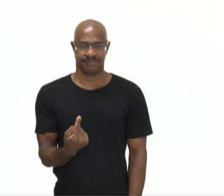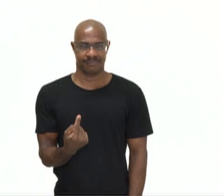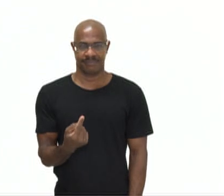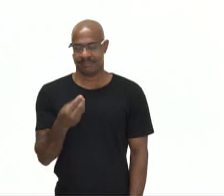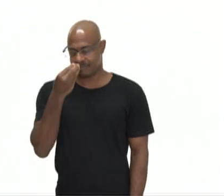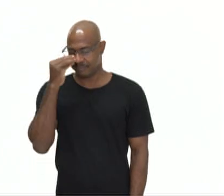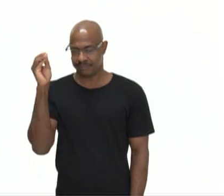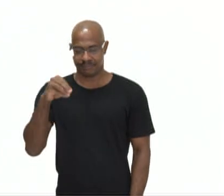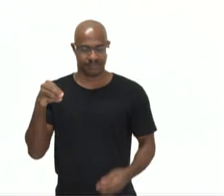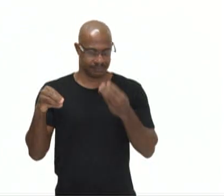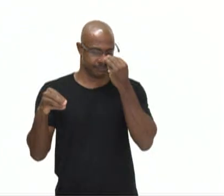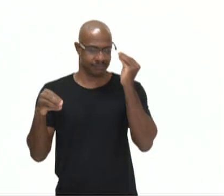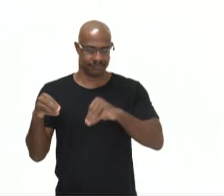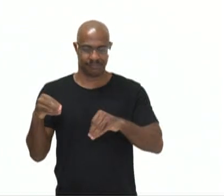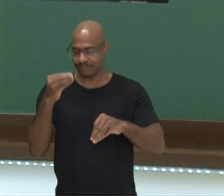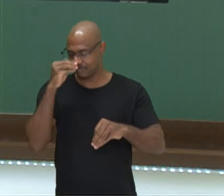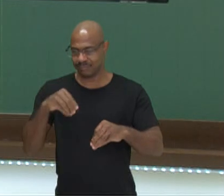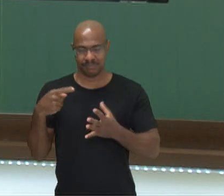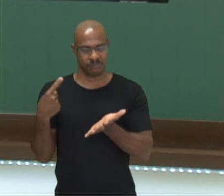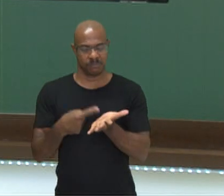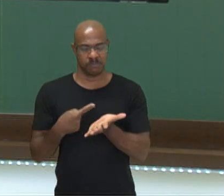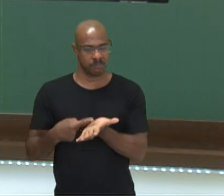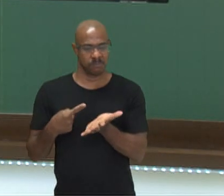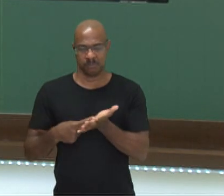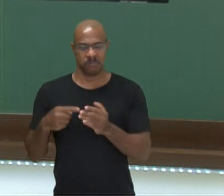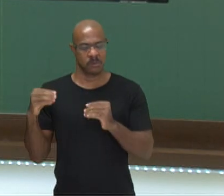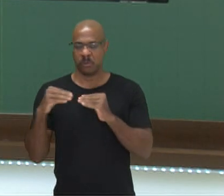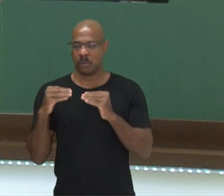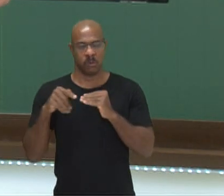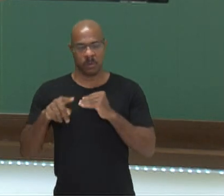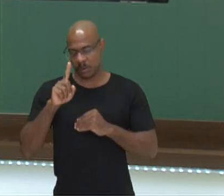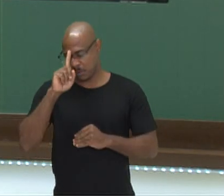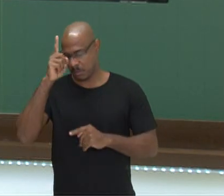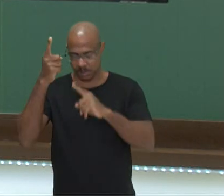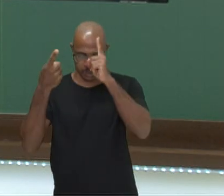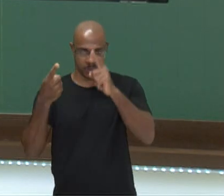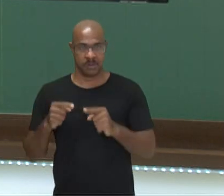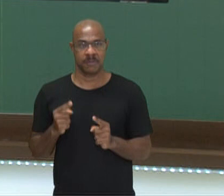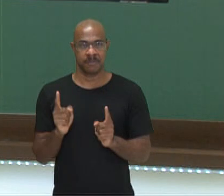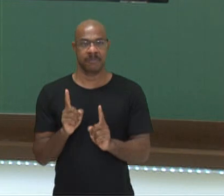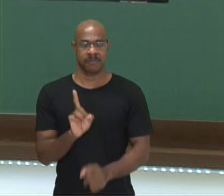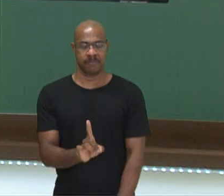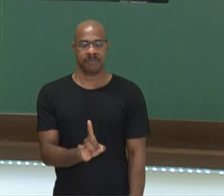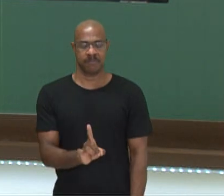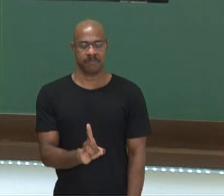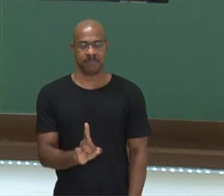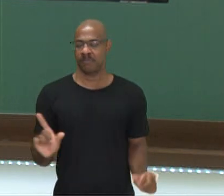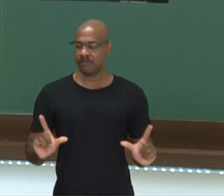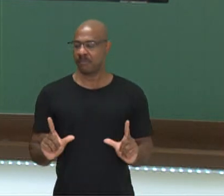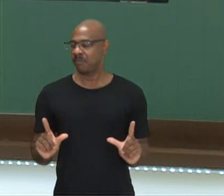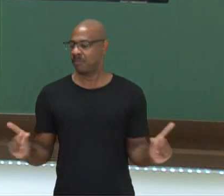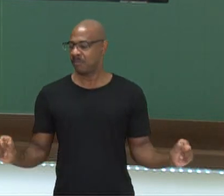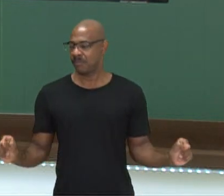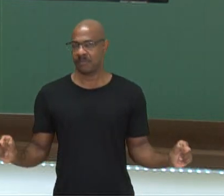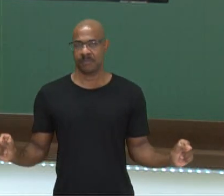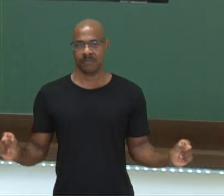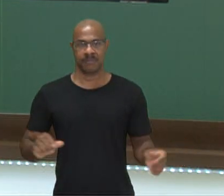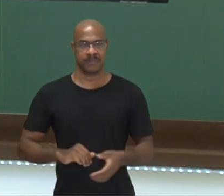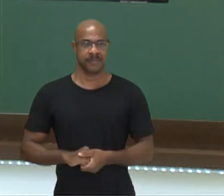acompanha, ninguém mais concorda com suas ideias e todos saem junto com o personagem que estava